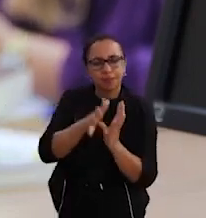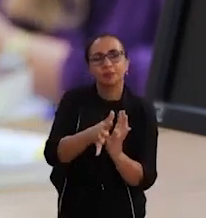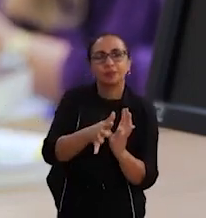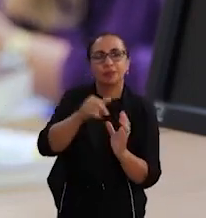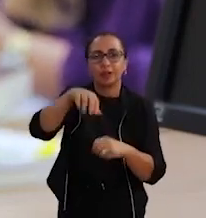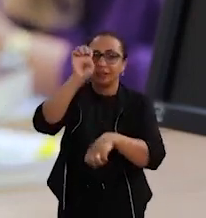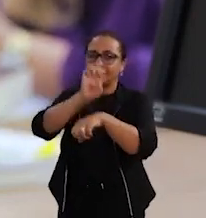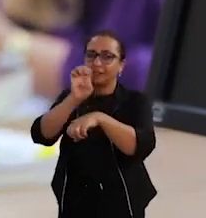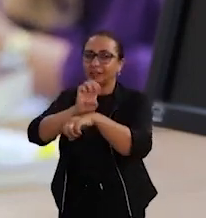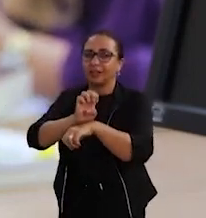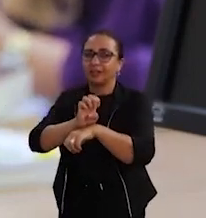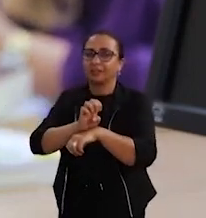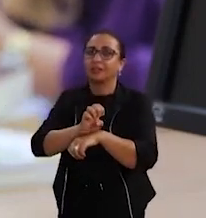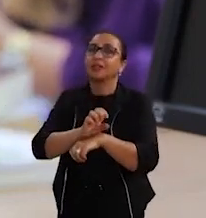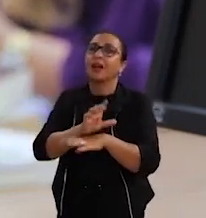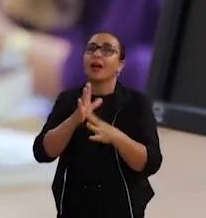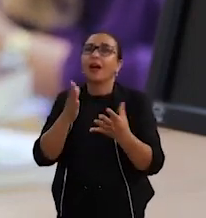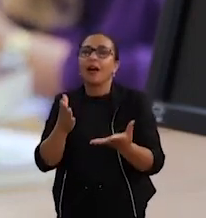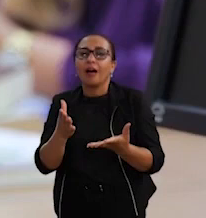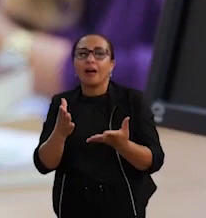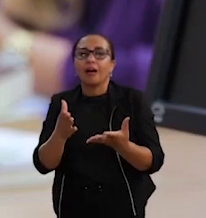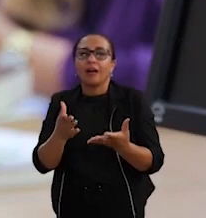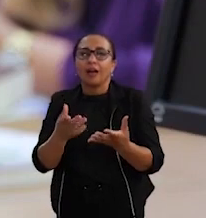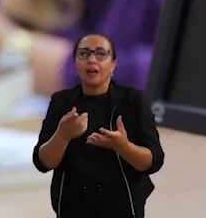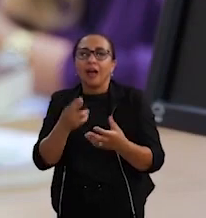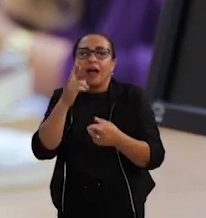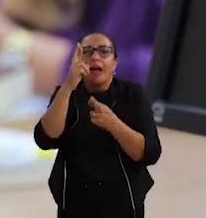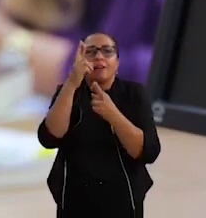pressionam esse Estado, né, a